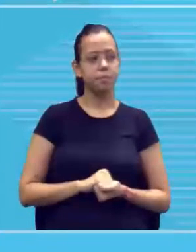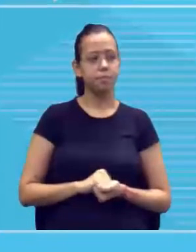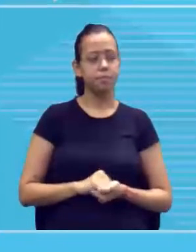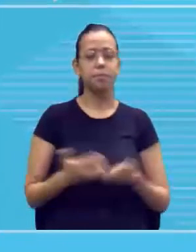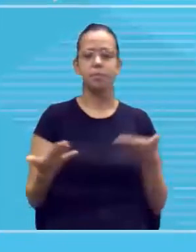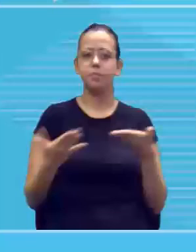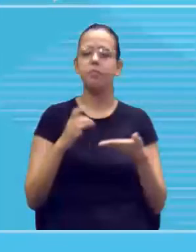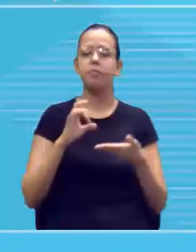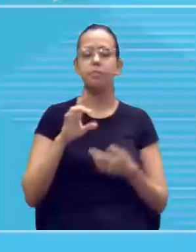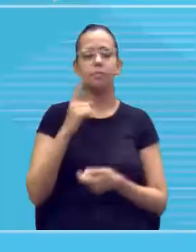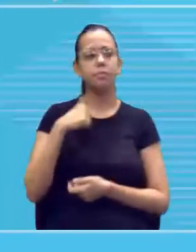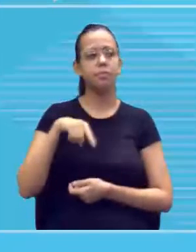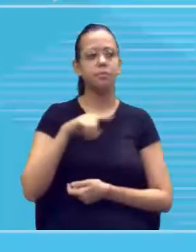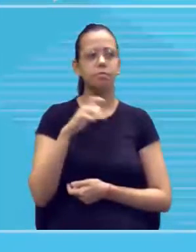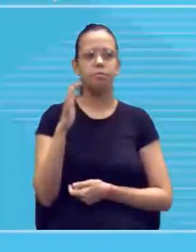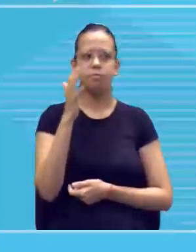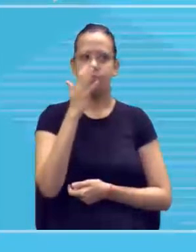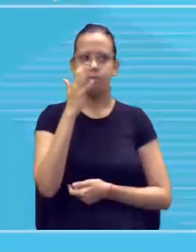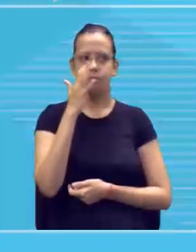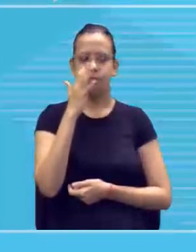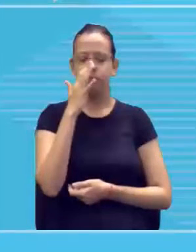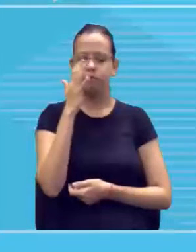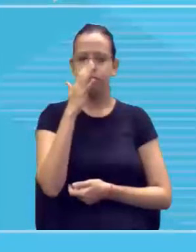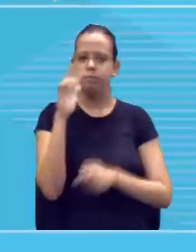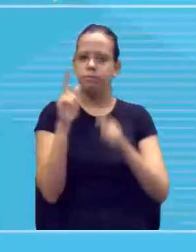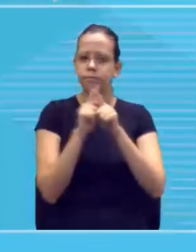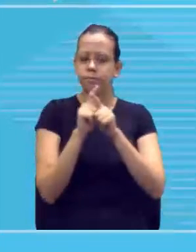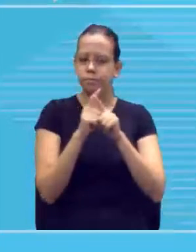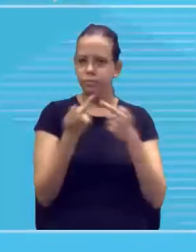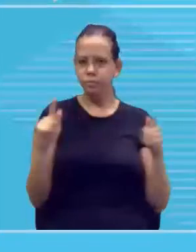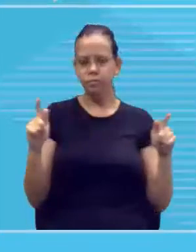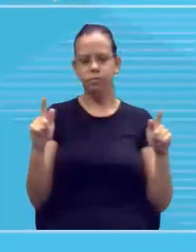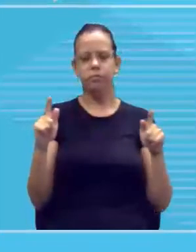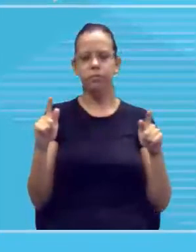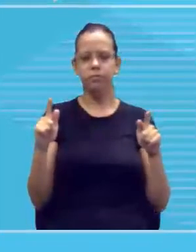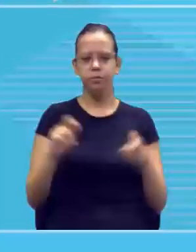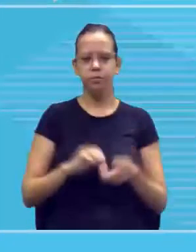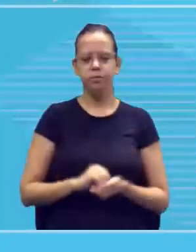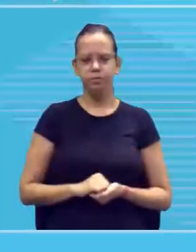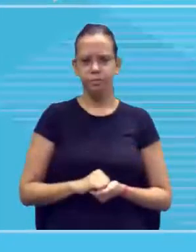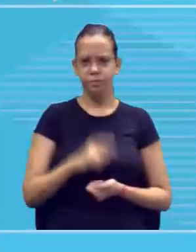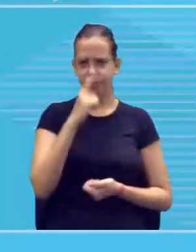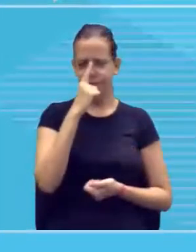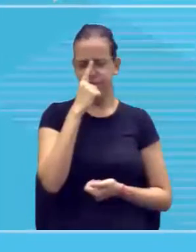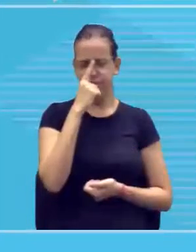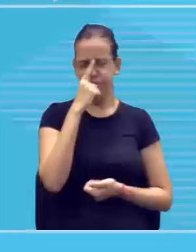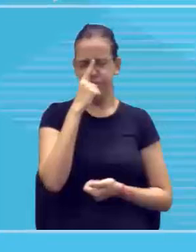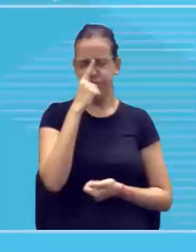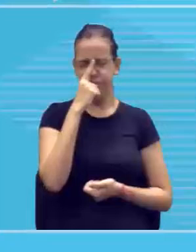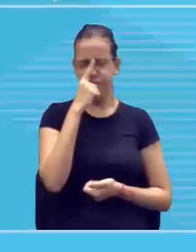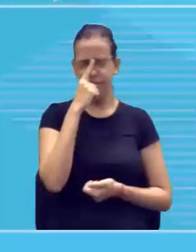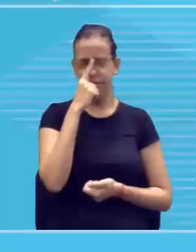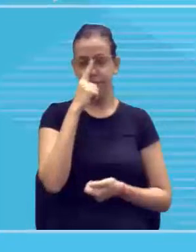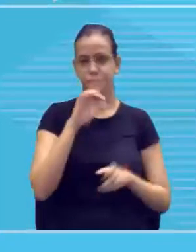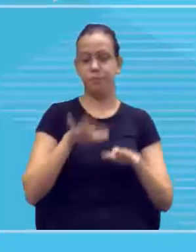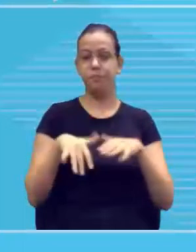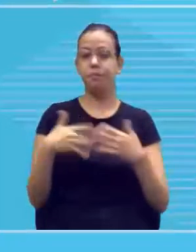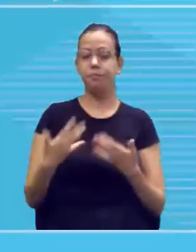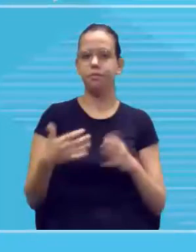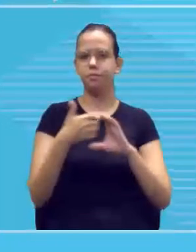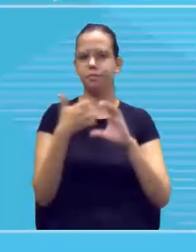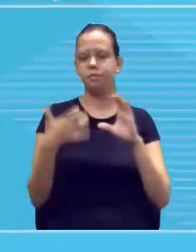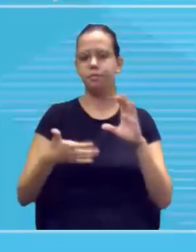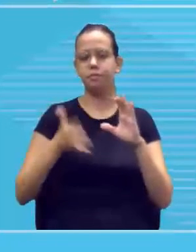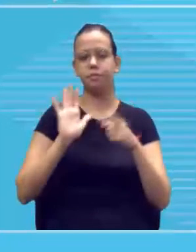vocês verificarem gramática gramática gramática quais as características que a gente já mostrou no Encontro de hoje